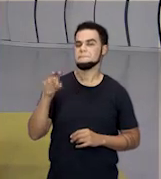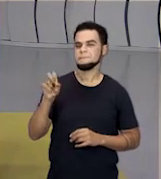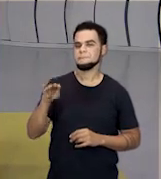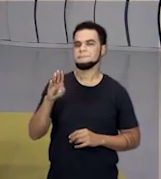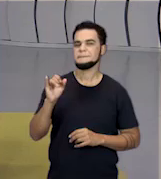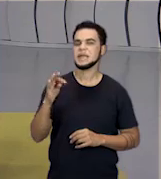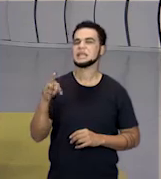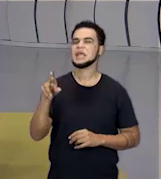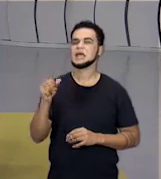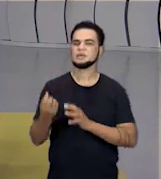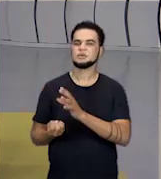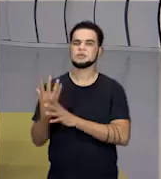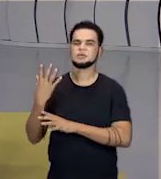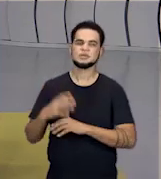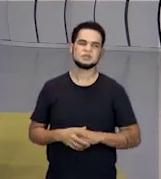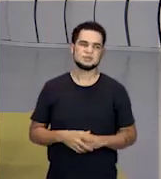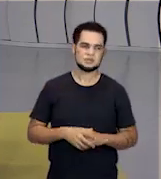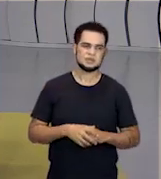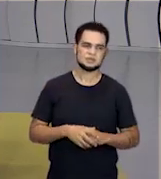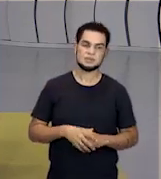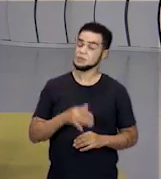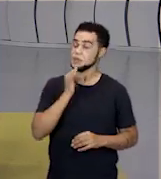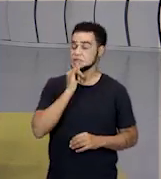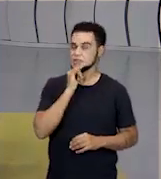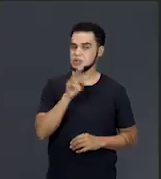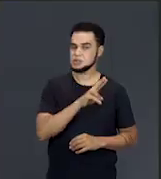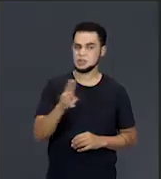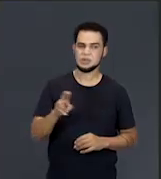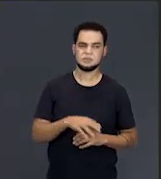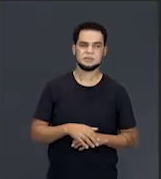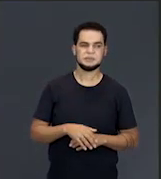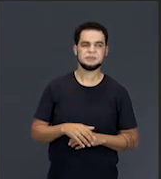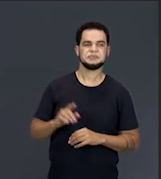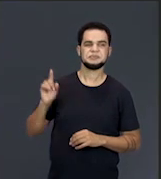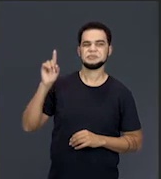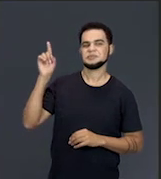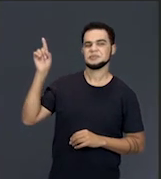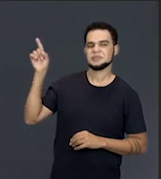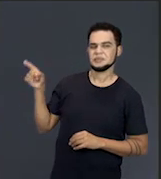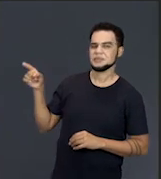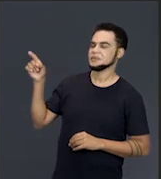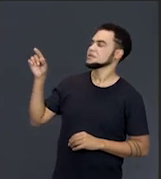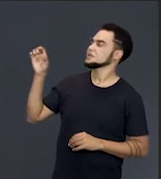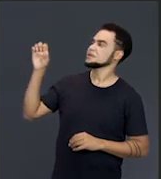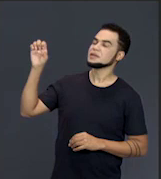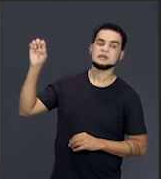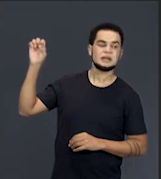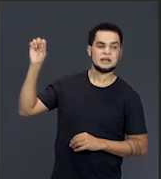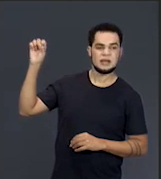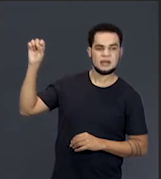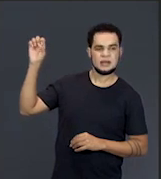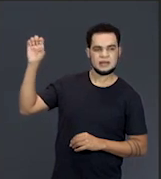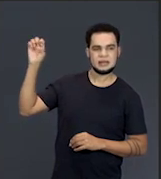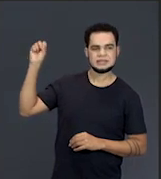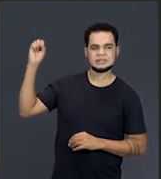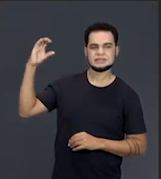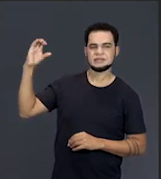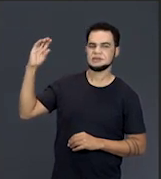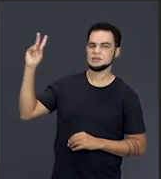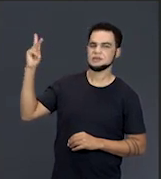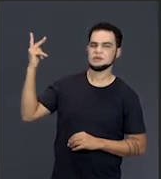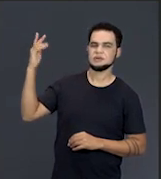chamamos. Daí o nome, por exemplo, Escherichia coli, daí o nome Eco, de Escherichia coli,